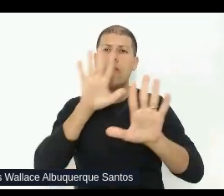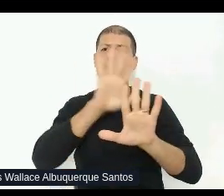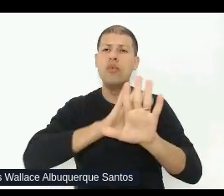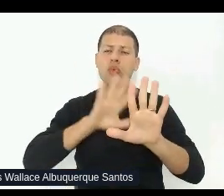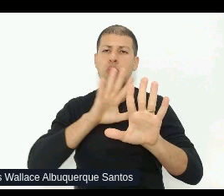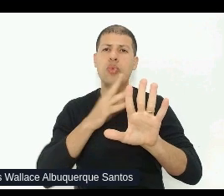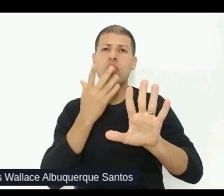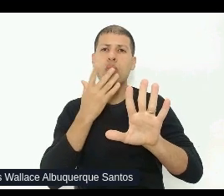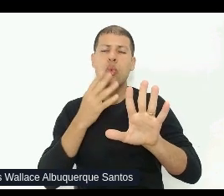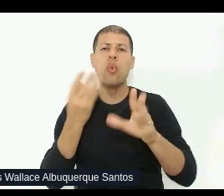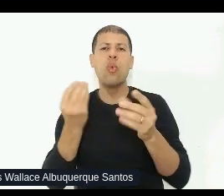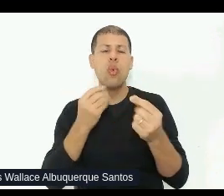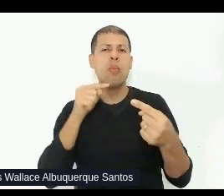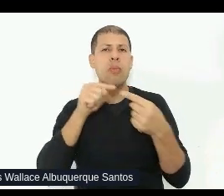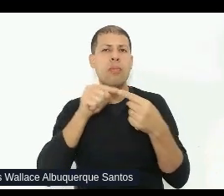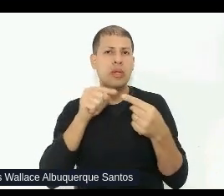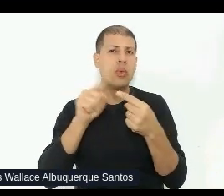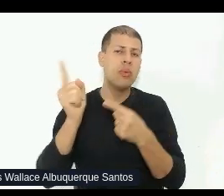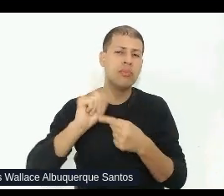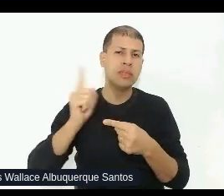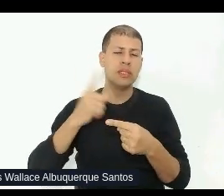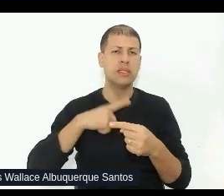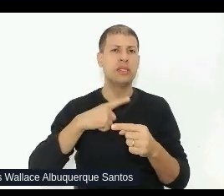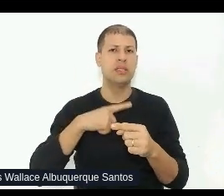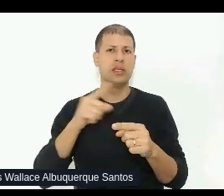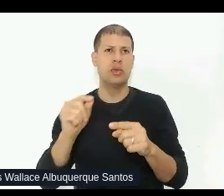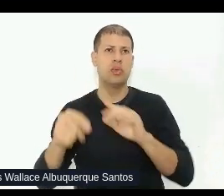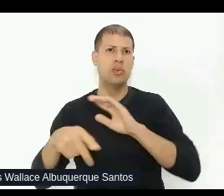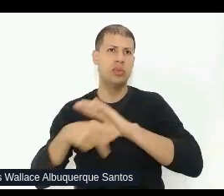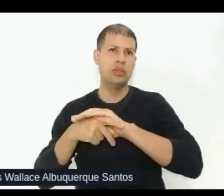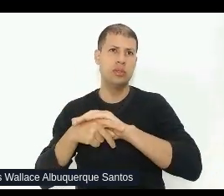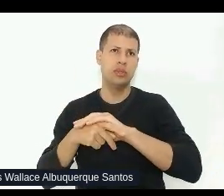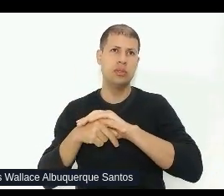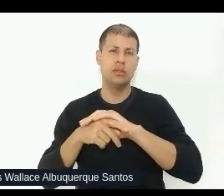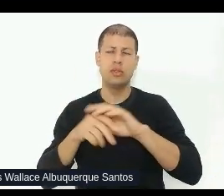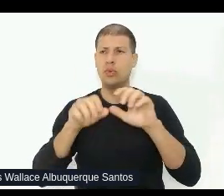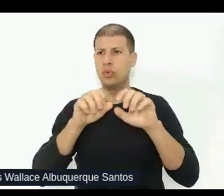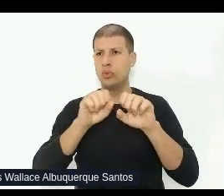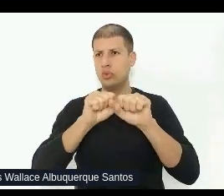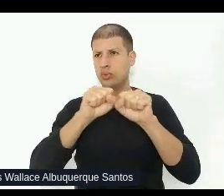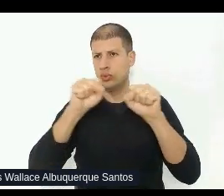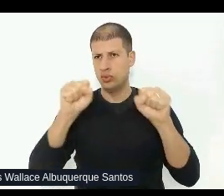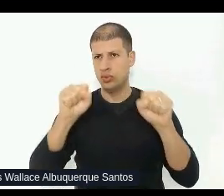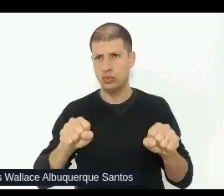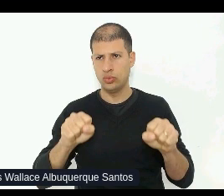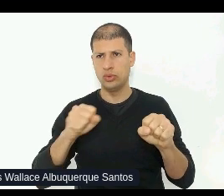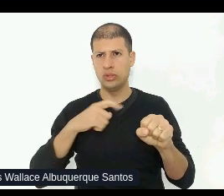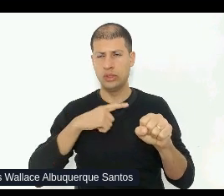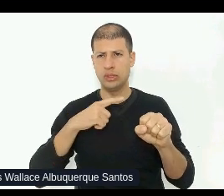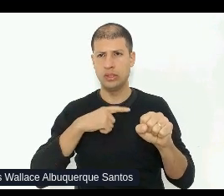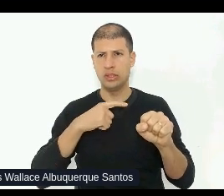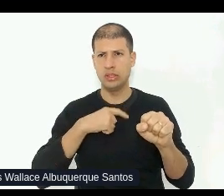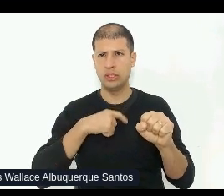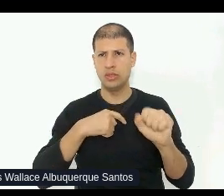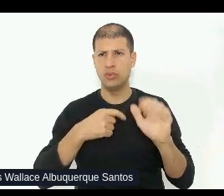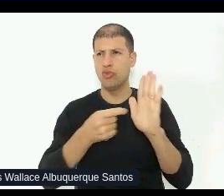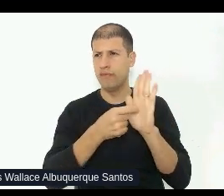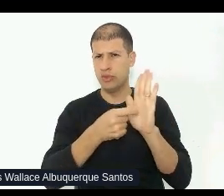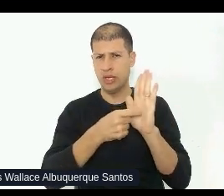alguns plugins né, utilizados no Figma, que é um software, né, que o designer usa muito para prototipar as